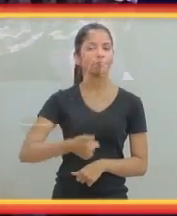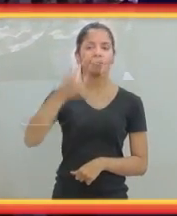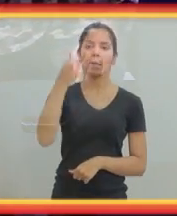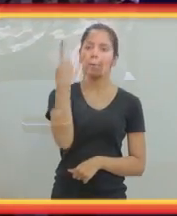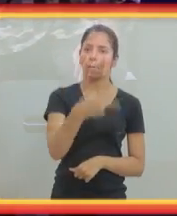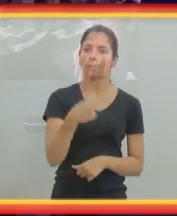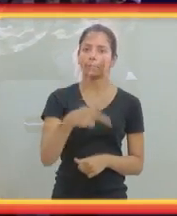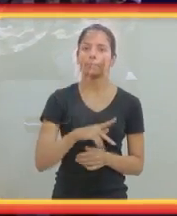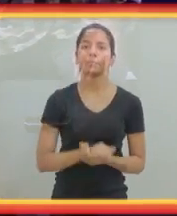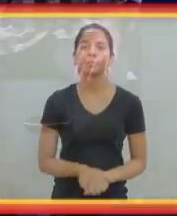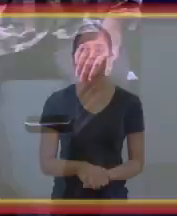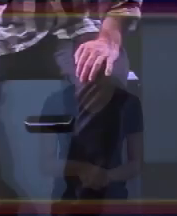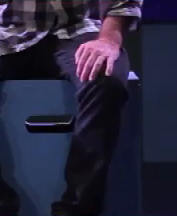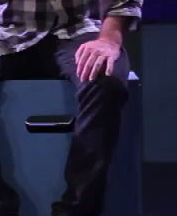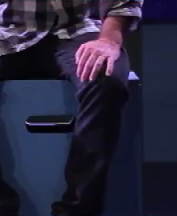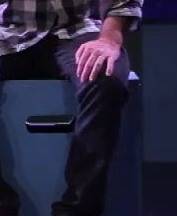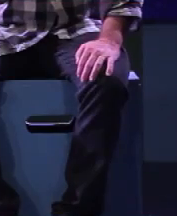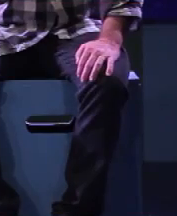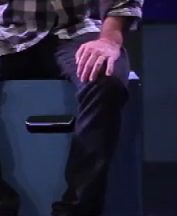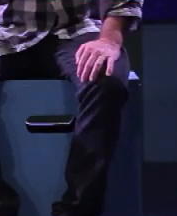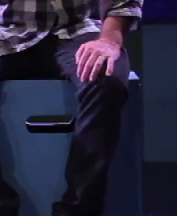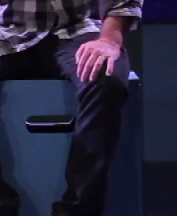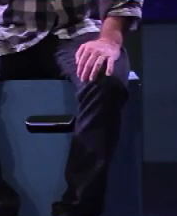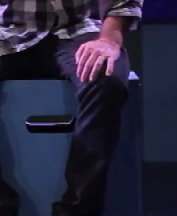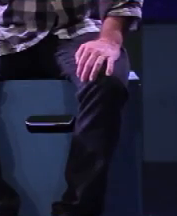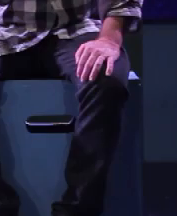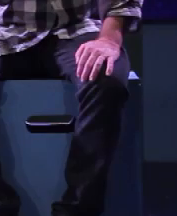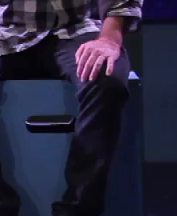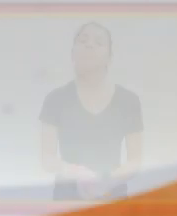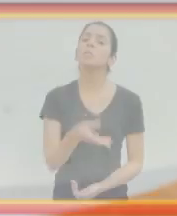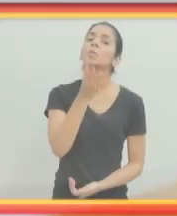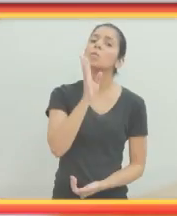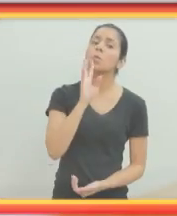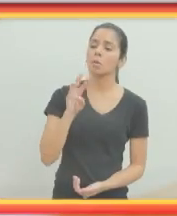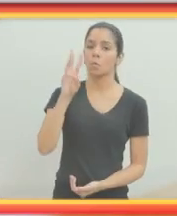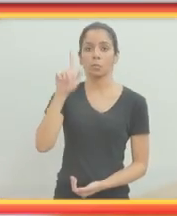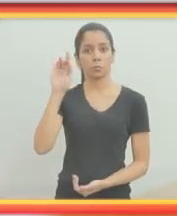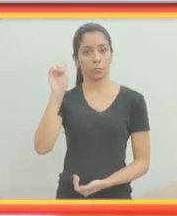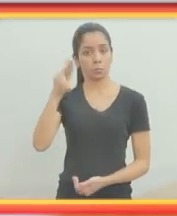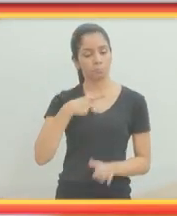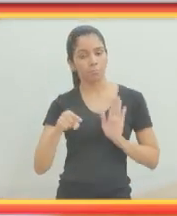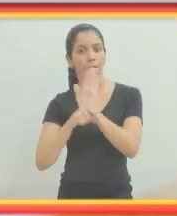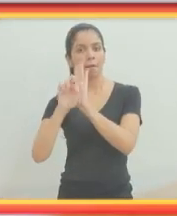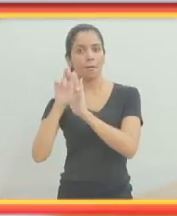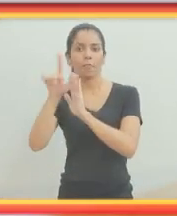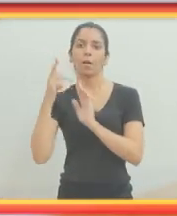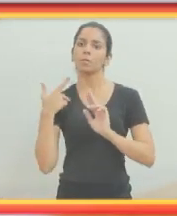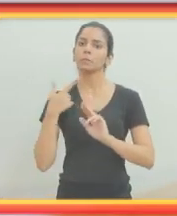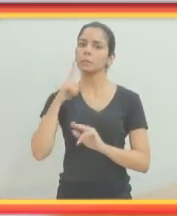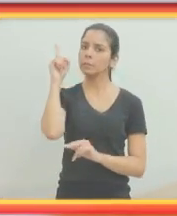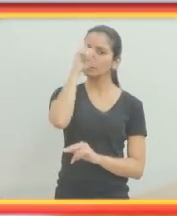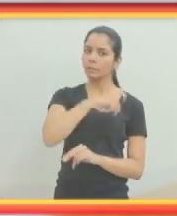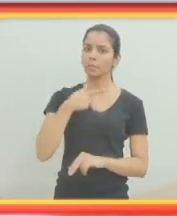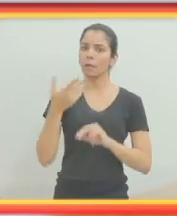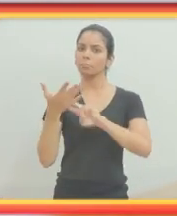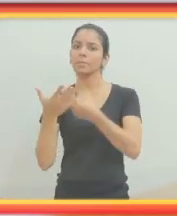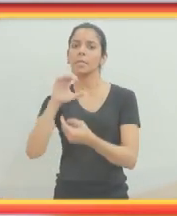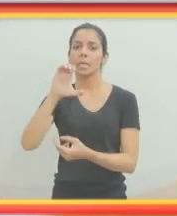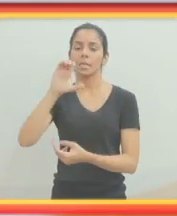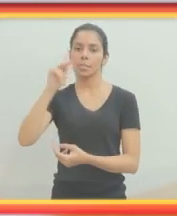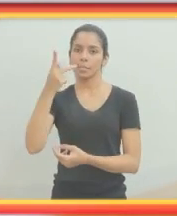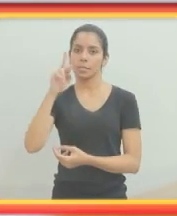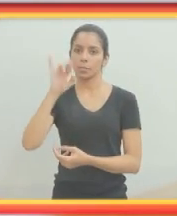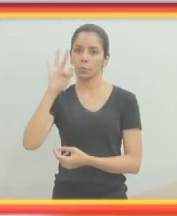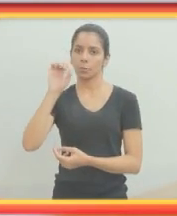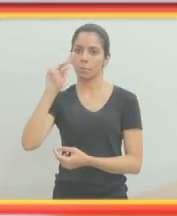Cena: Rafael sentado em frente a uma mesinha. Homem sentado ao lado. Vamos conhecer o Wilson, que ajudou o Rafael no